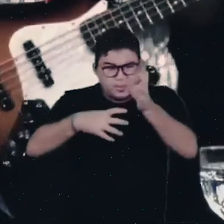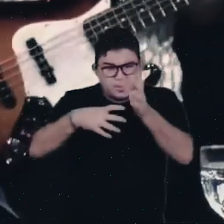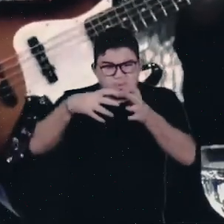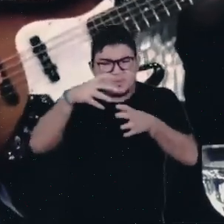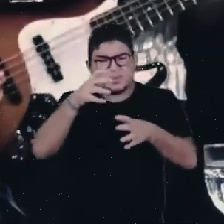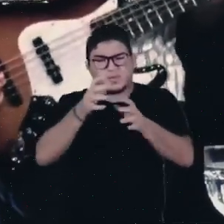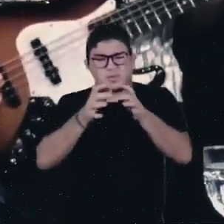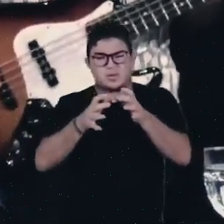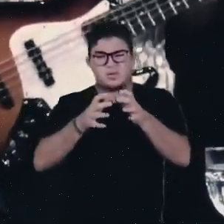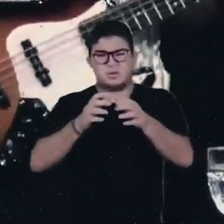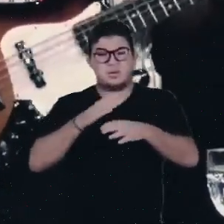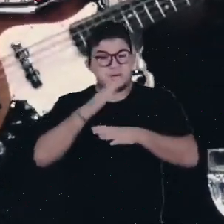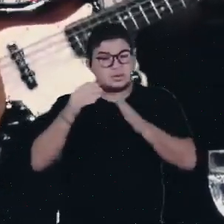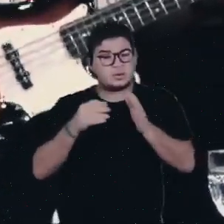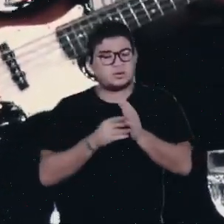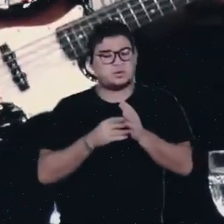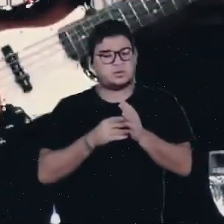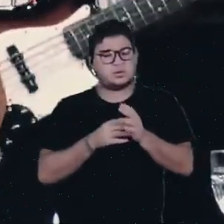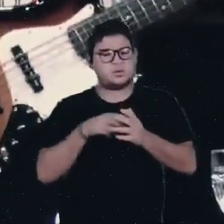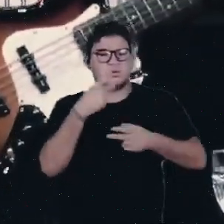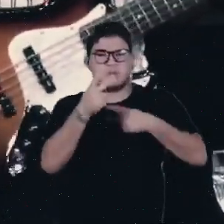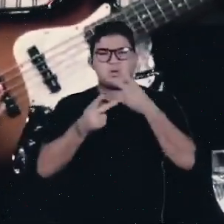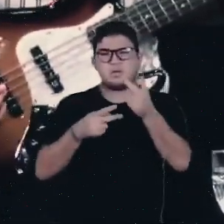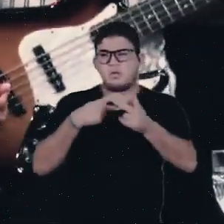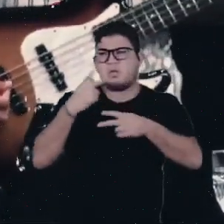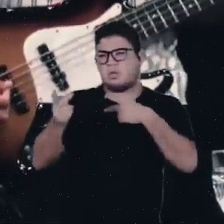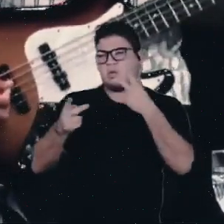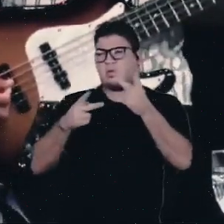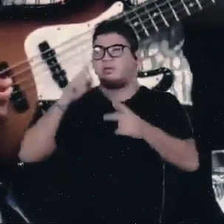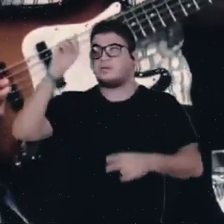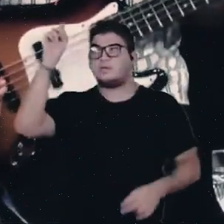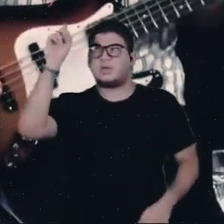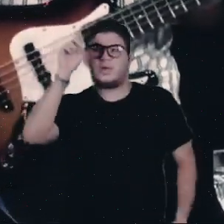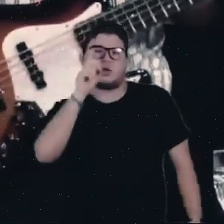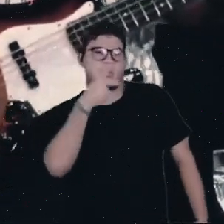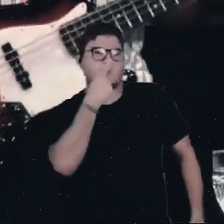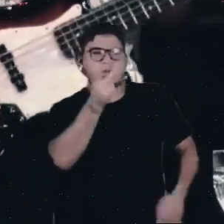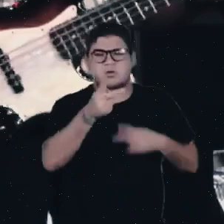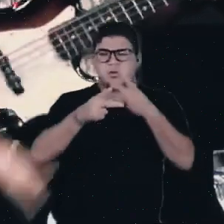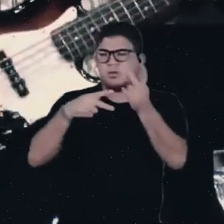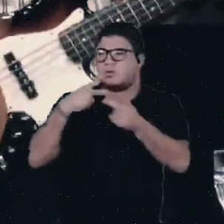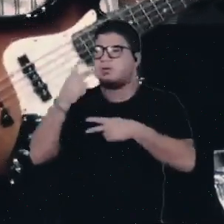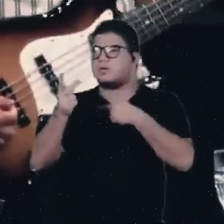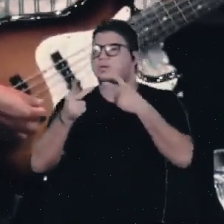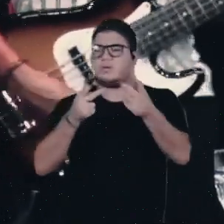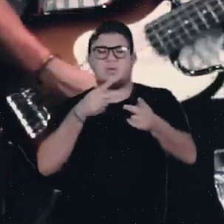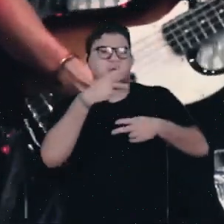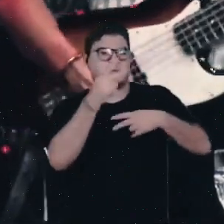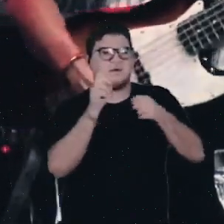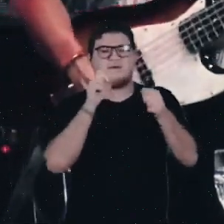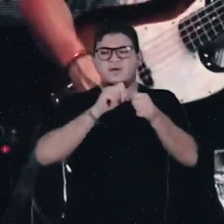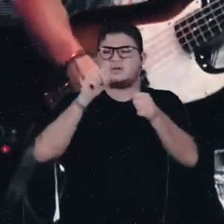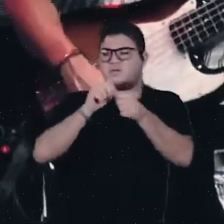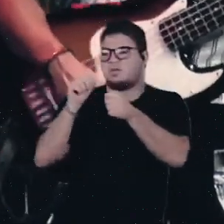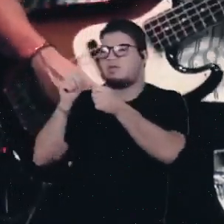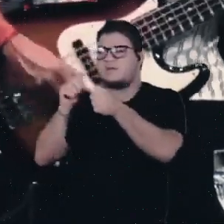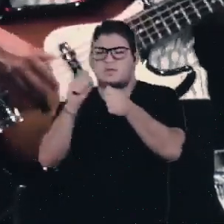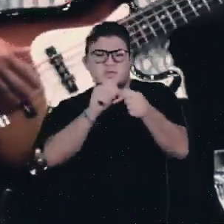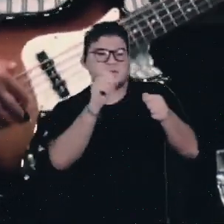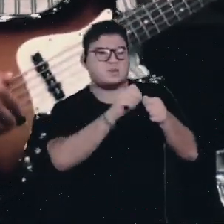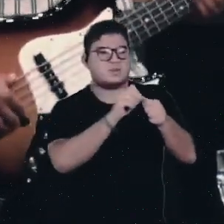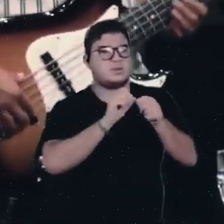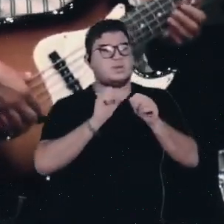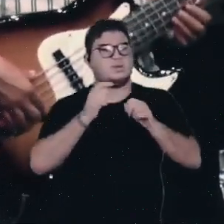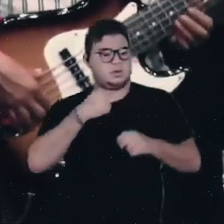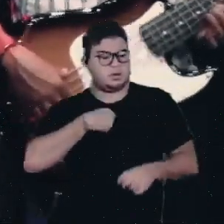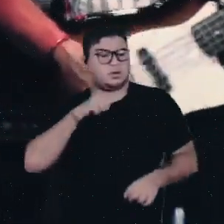Tudo que Deus fez antes foi: haja. Falando: haja, haja, haja. Quando chegou em mim e você, Deus fez assim: